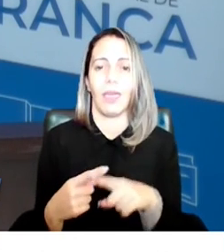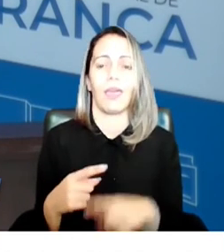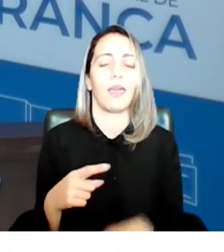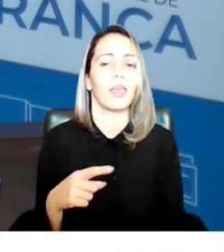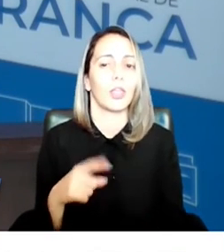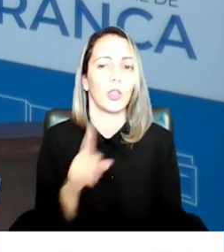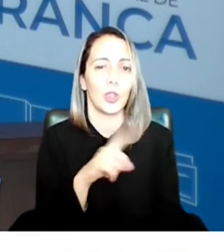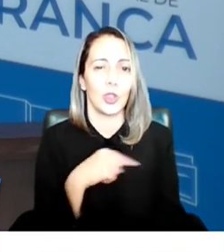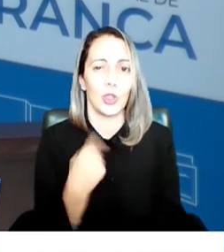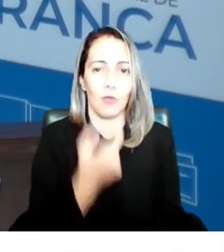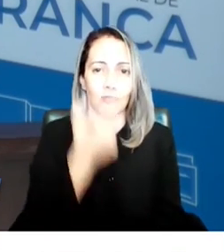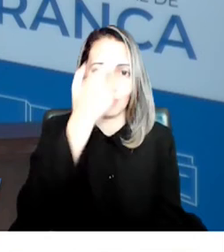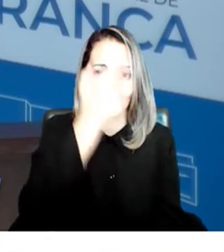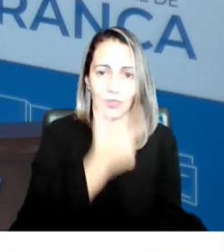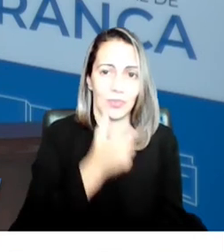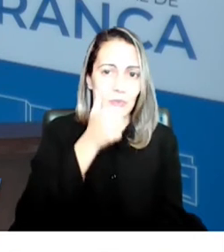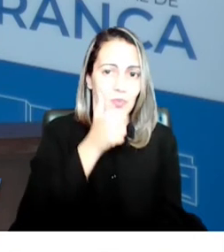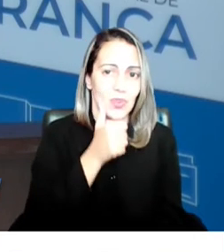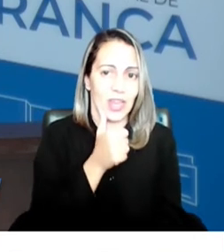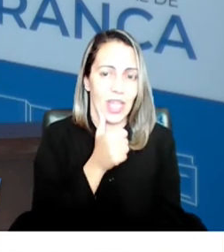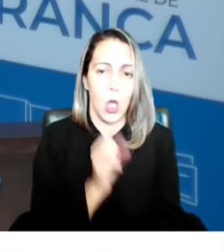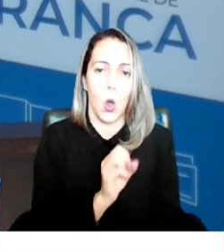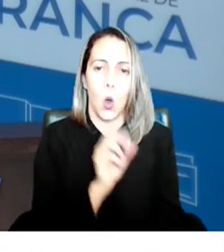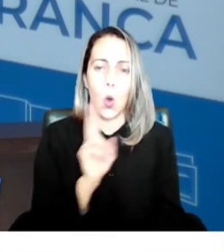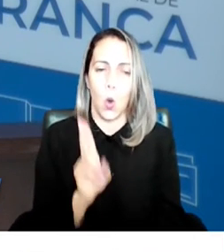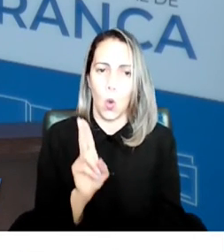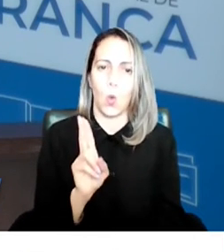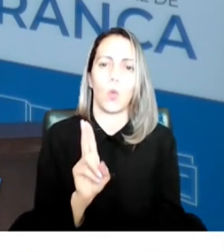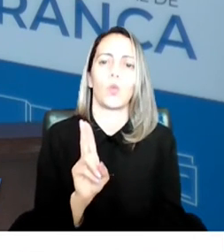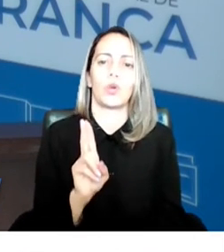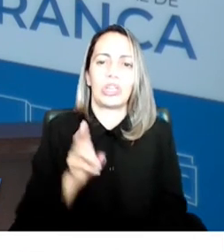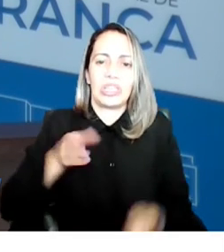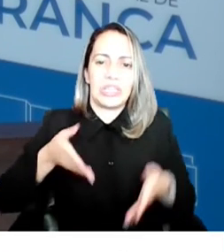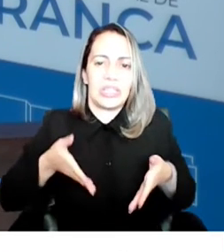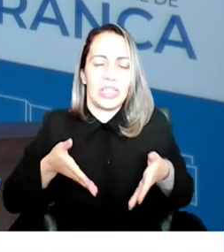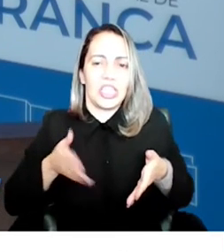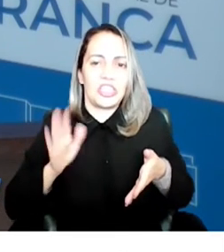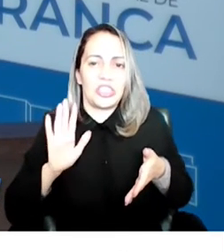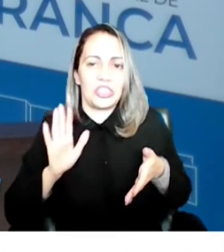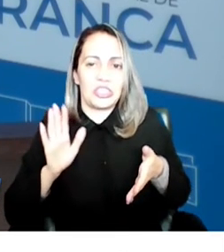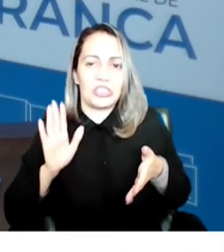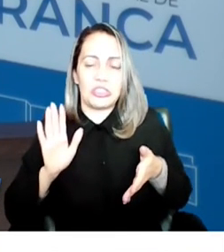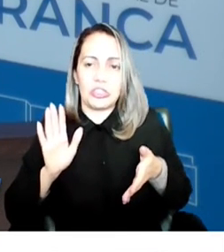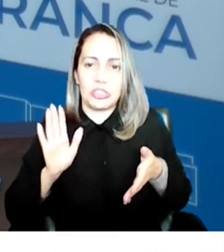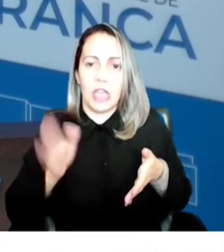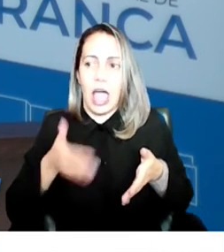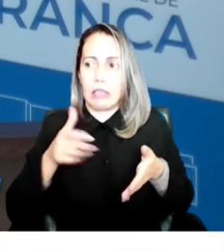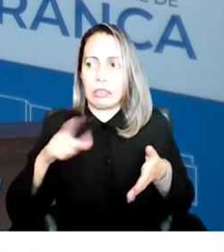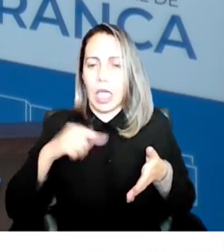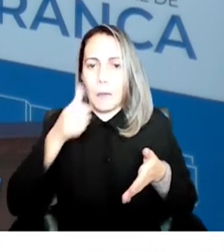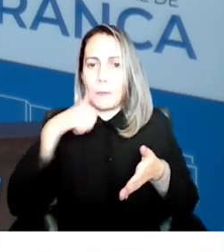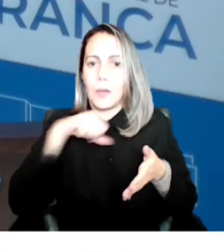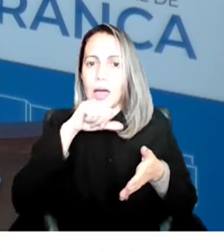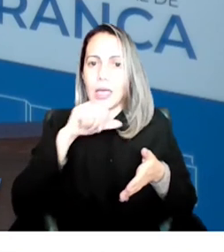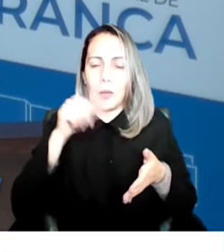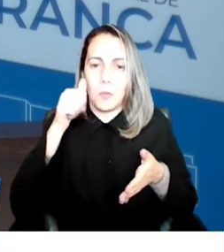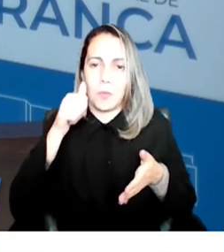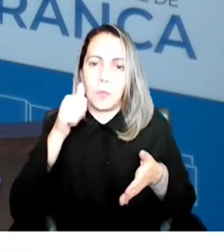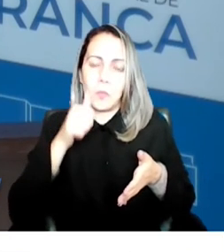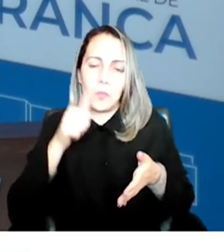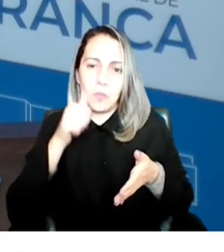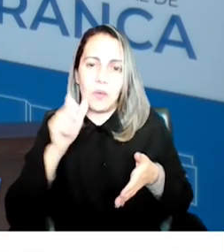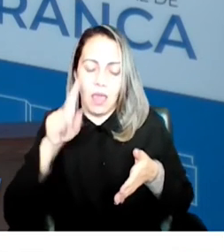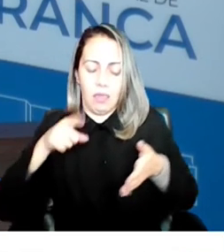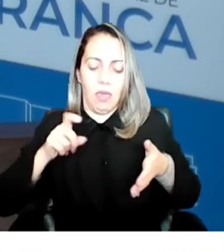ou temos provavelmente mulheres em casa. E de cada 5 mulheres, pelo menos 3 já sofreram abuso